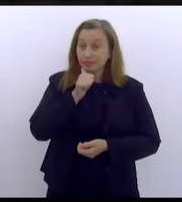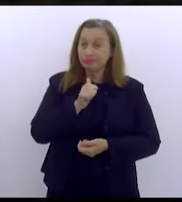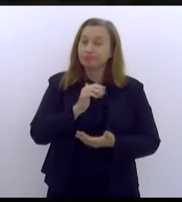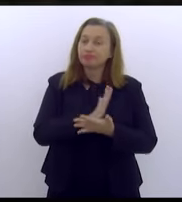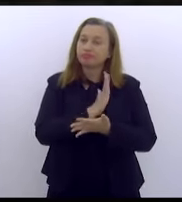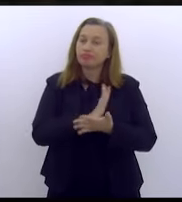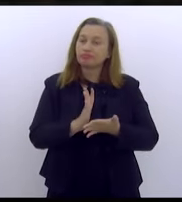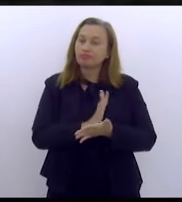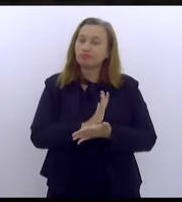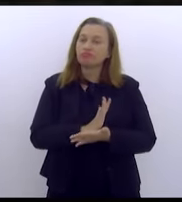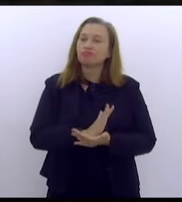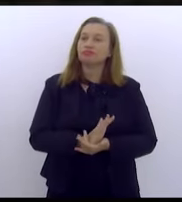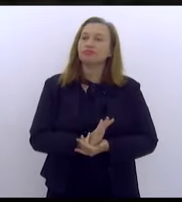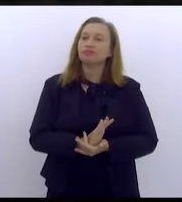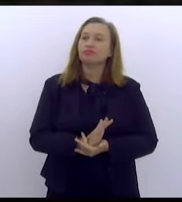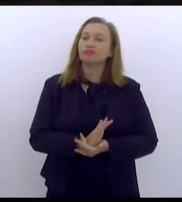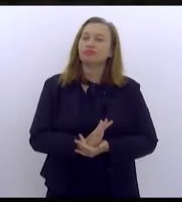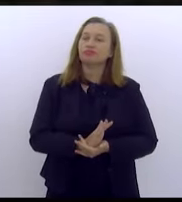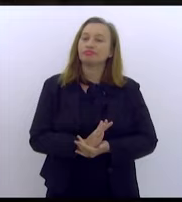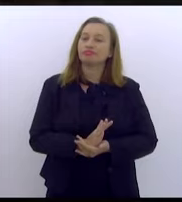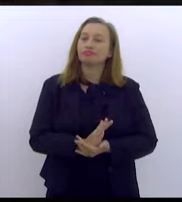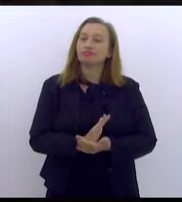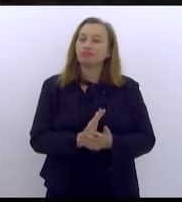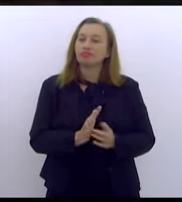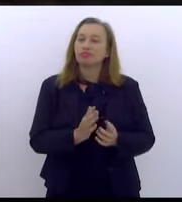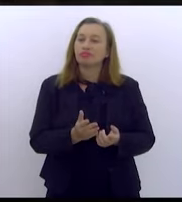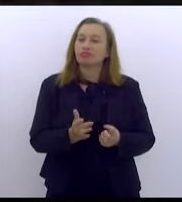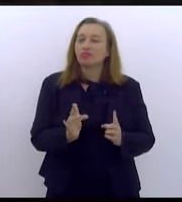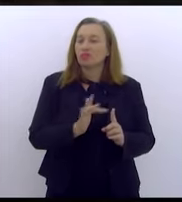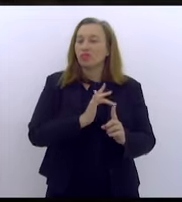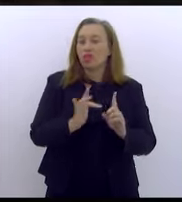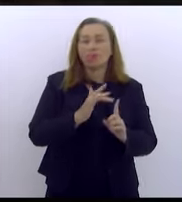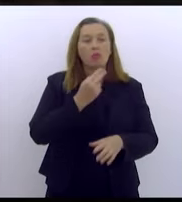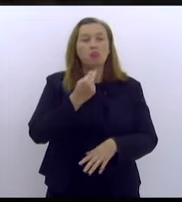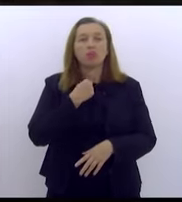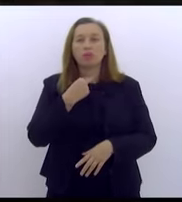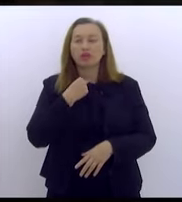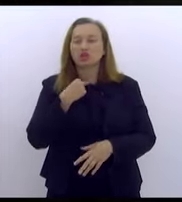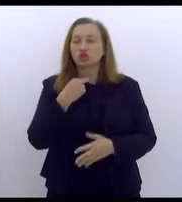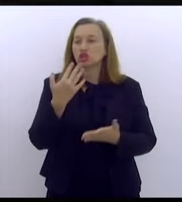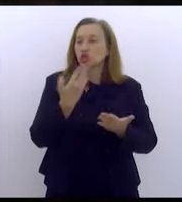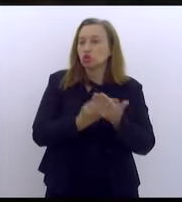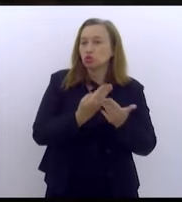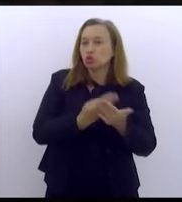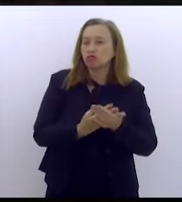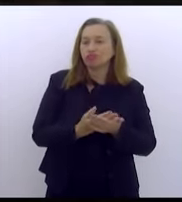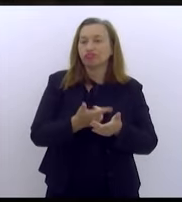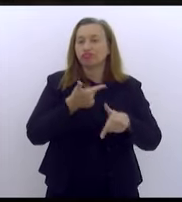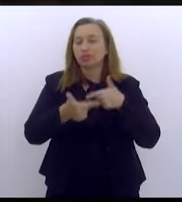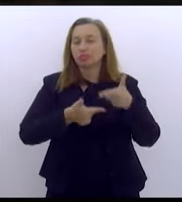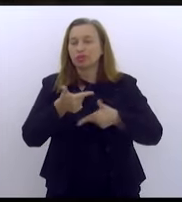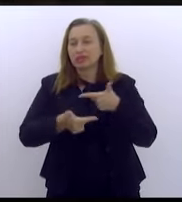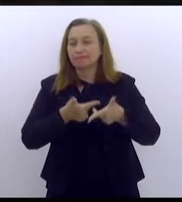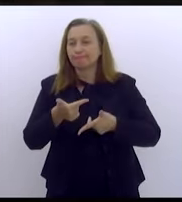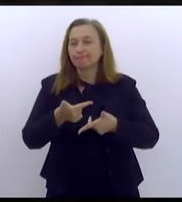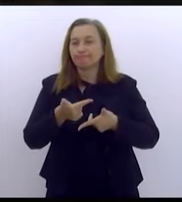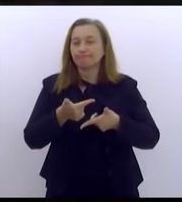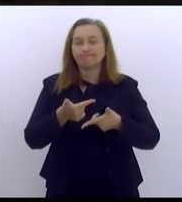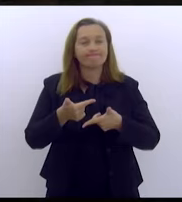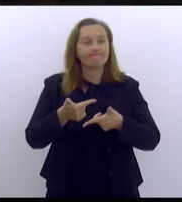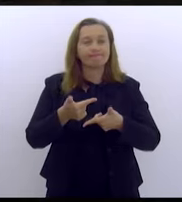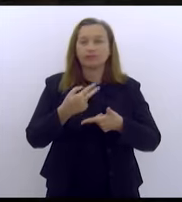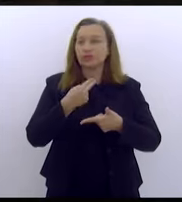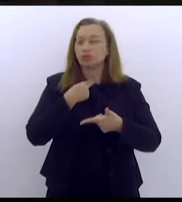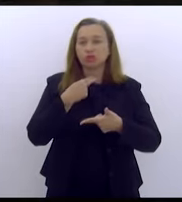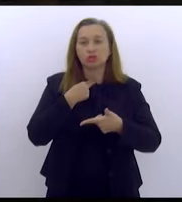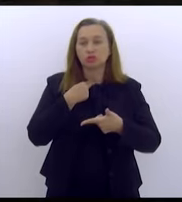vezes, em situações precaríssimas, já que não podem estudar, já que não podem trabalhar, já que não podem